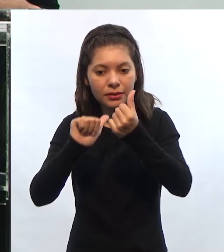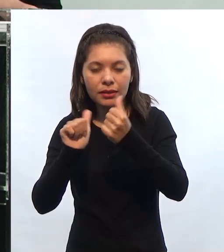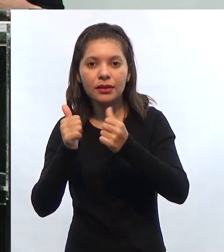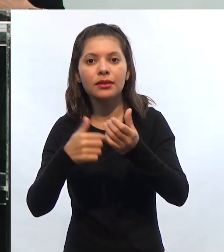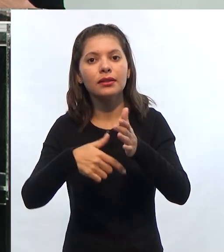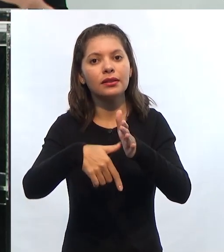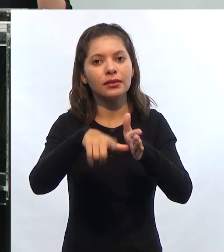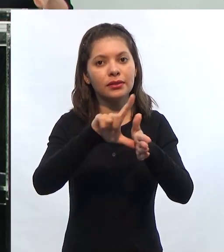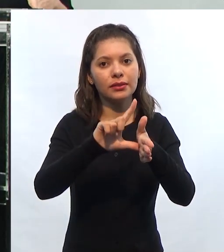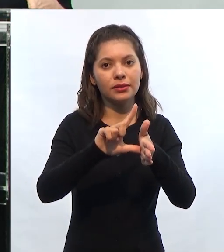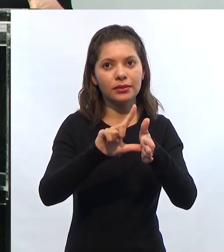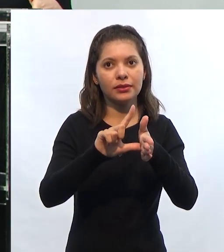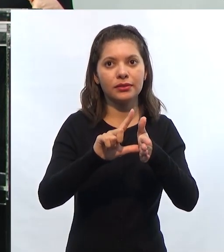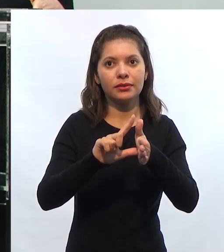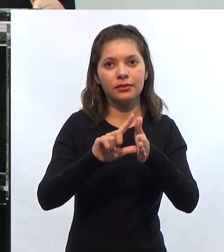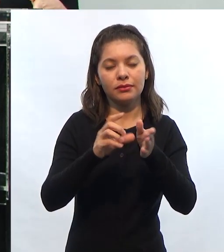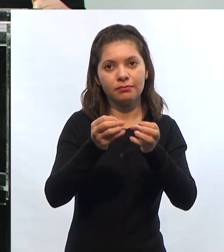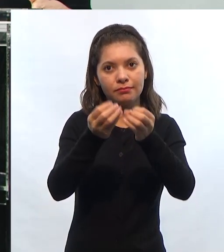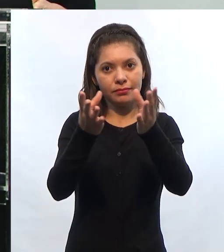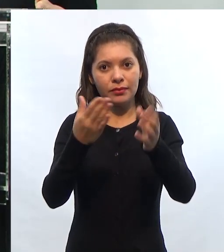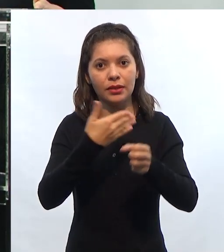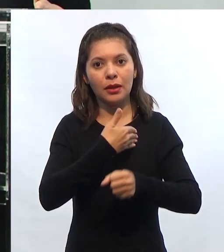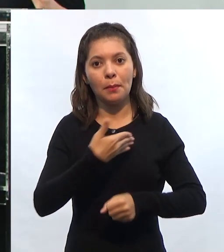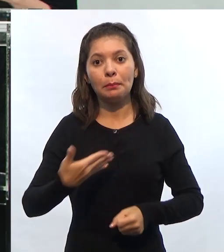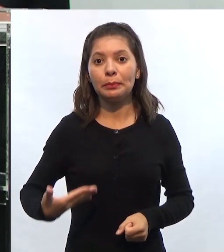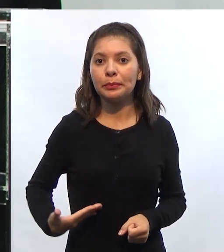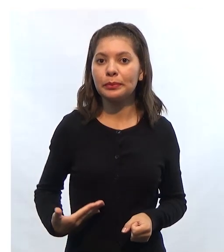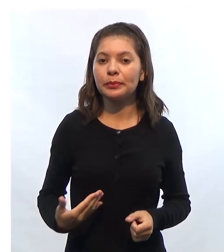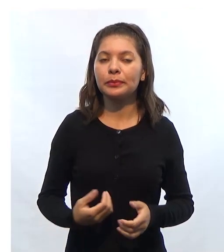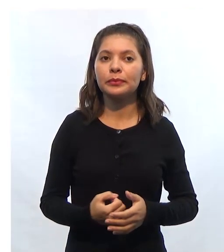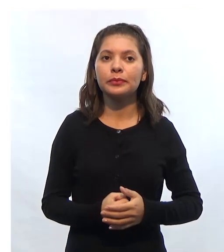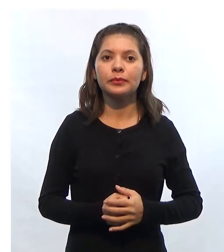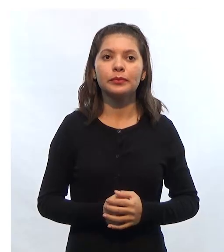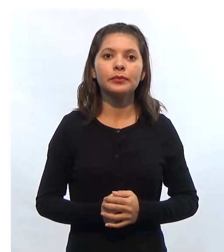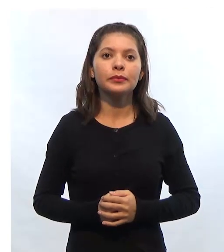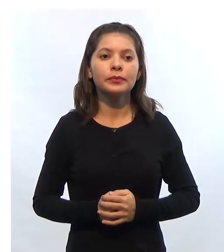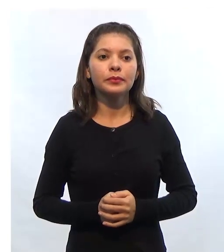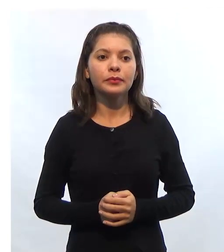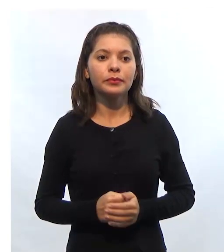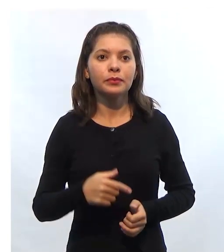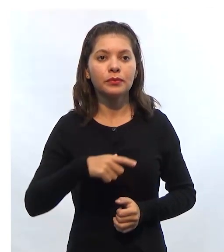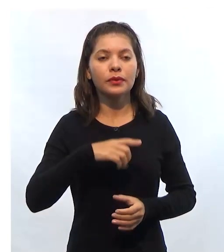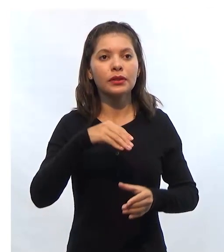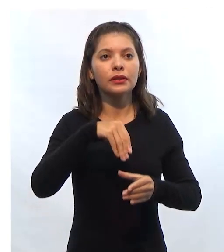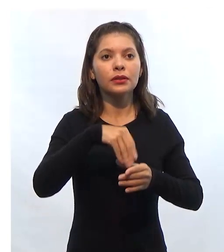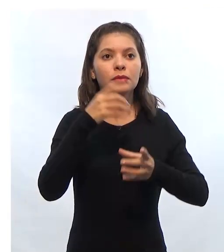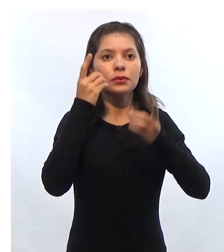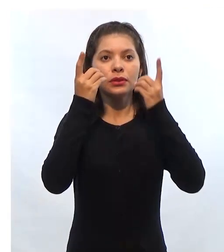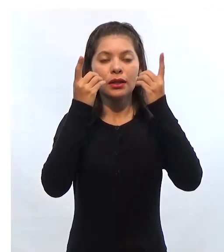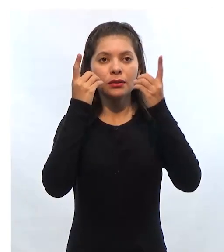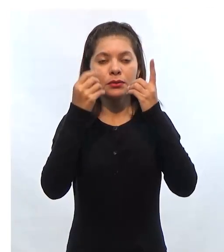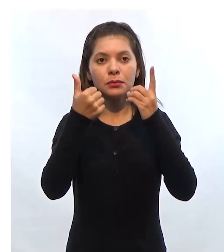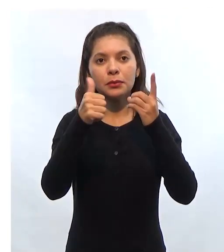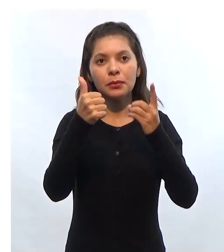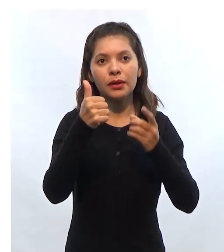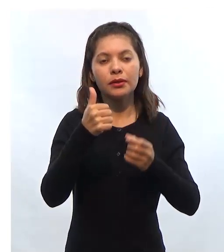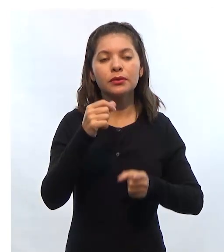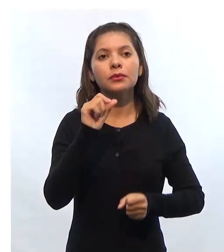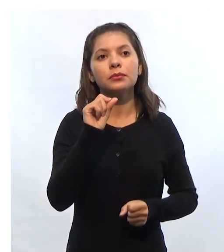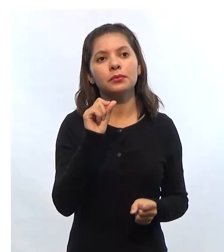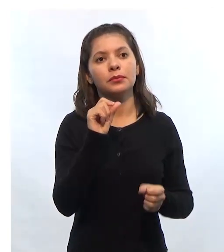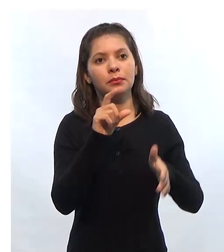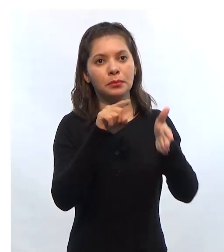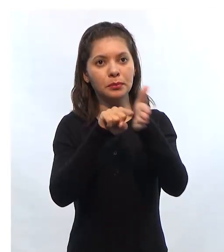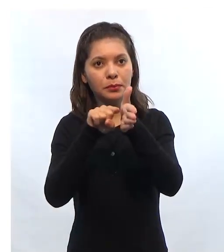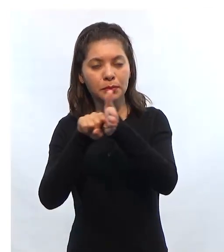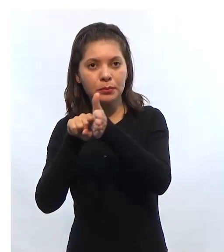conta sempre, né? Na hora de fazer essas ofertas públicas também. E aí a gente tem, dentro desses dados primários, a